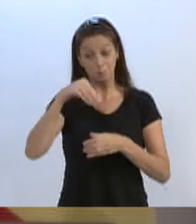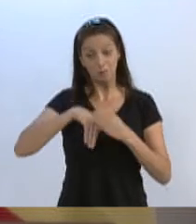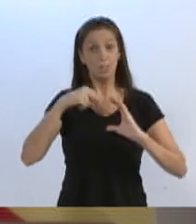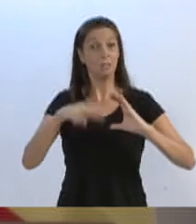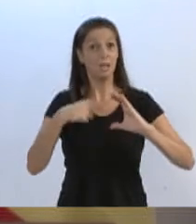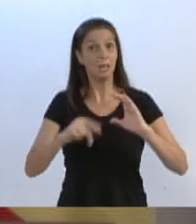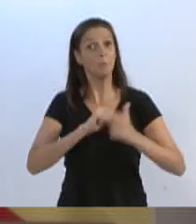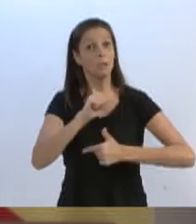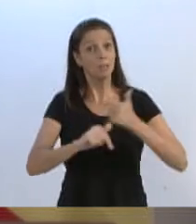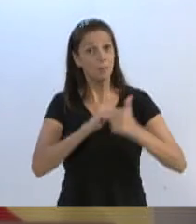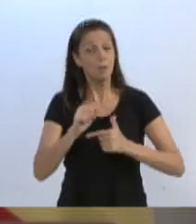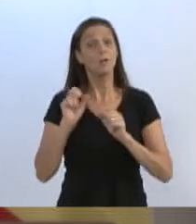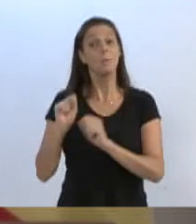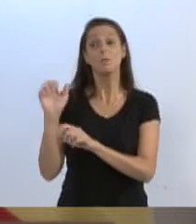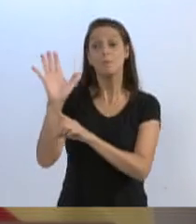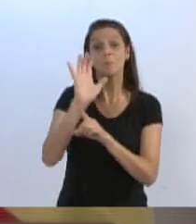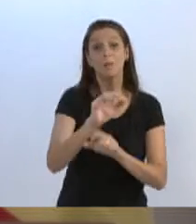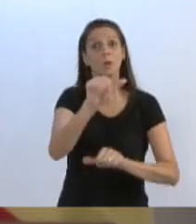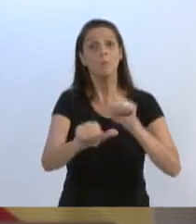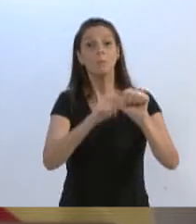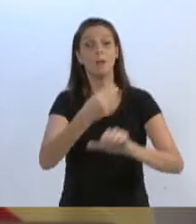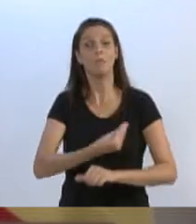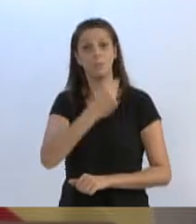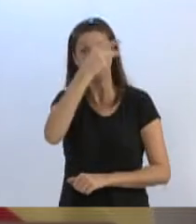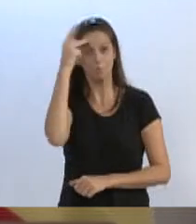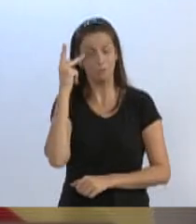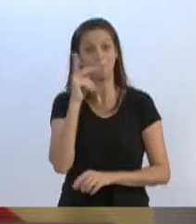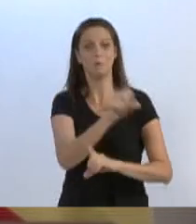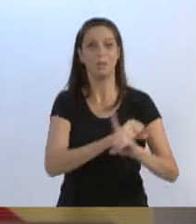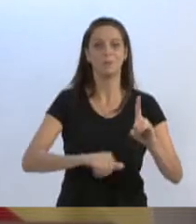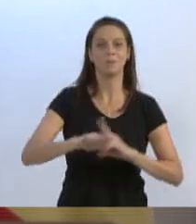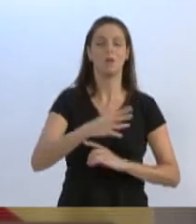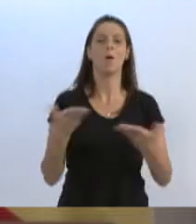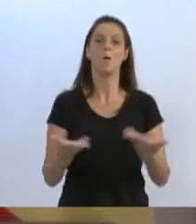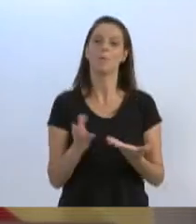em loco a vida das pessoas dessa cidade. Por hoje seria isso, presidente. Muito obrigado.